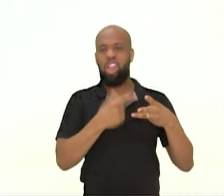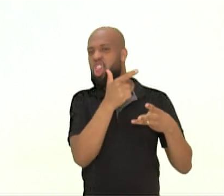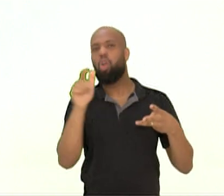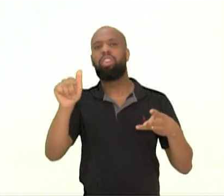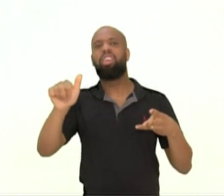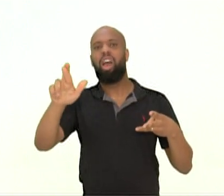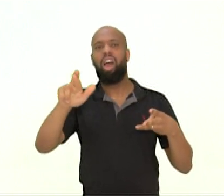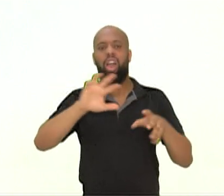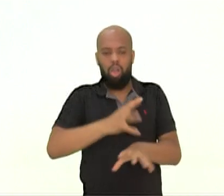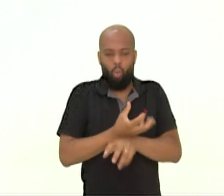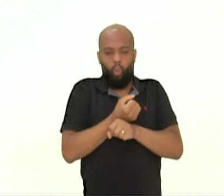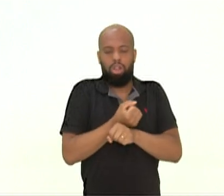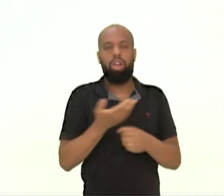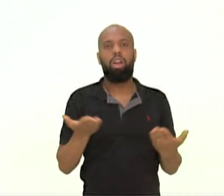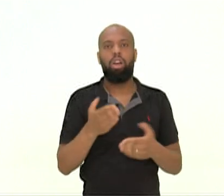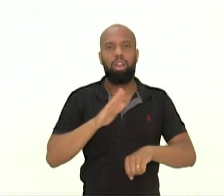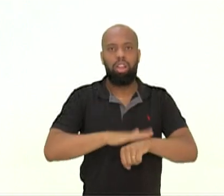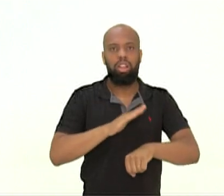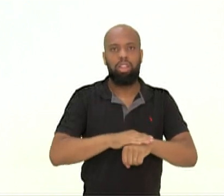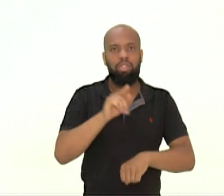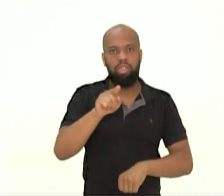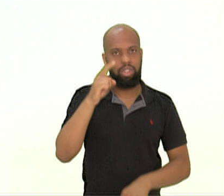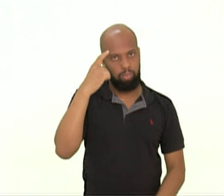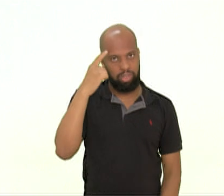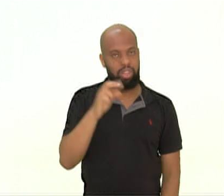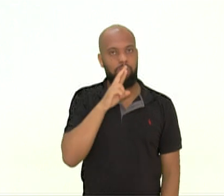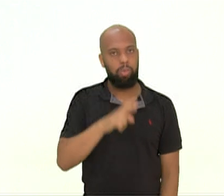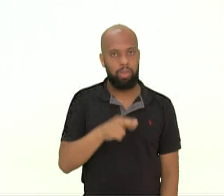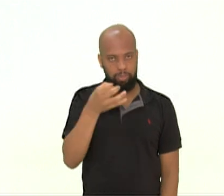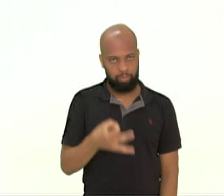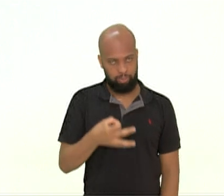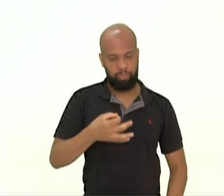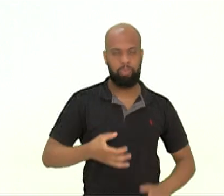no vácuo. Então, um tempinho para vocês pensarem na resposta.